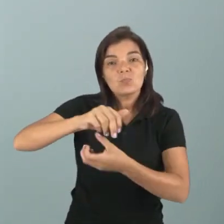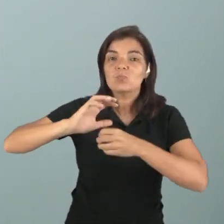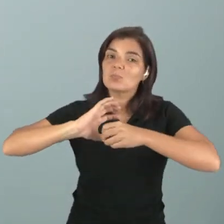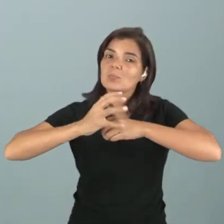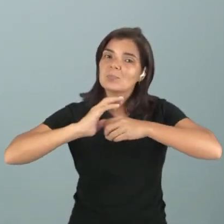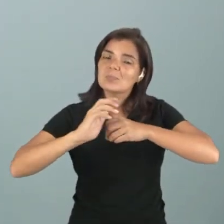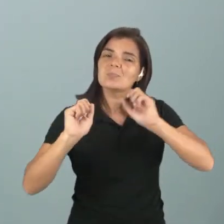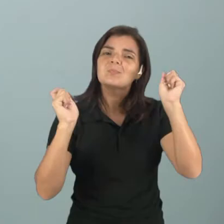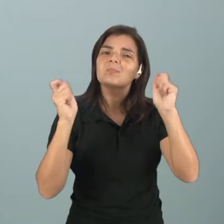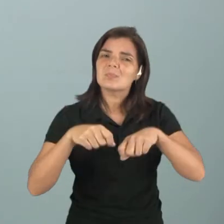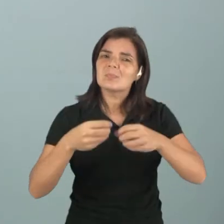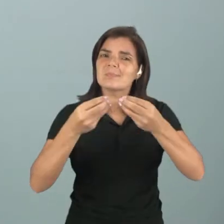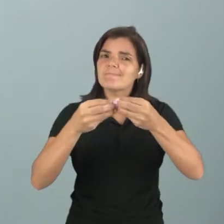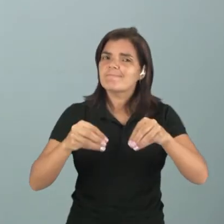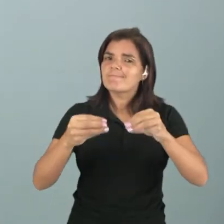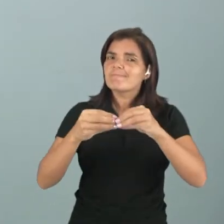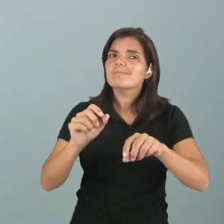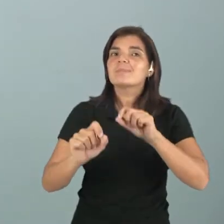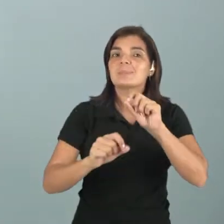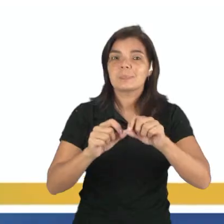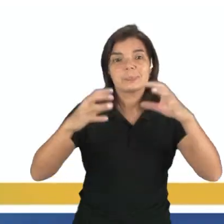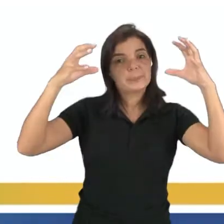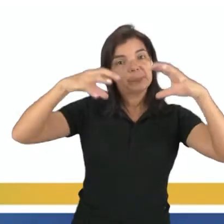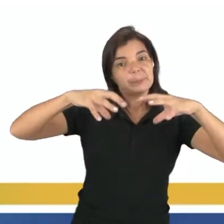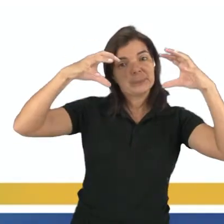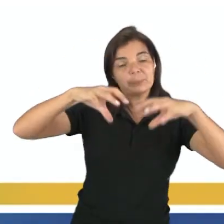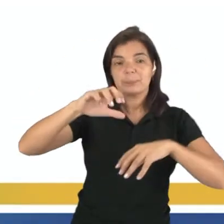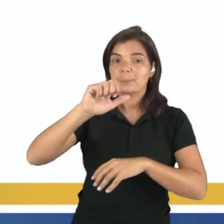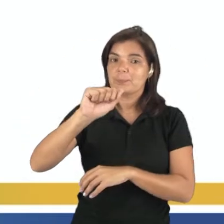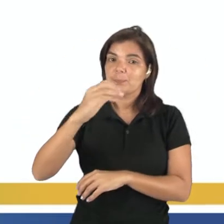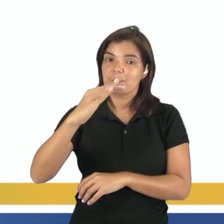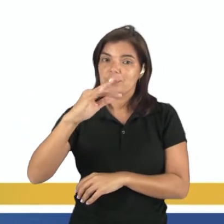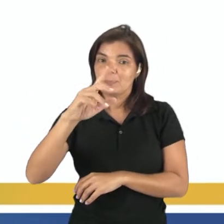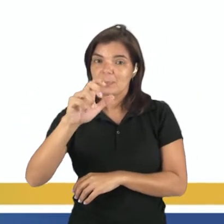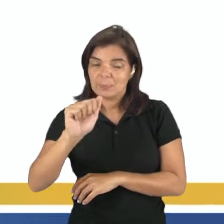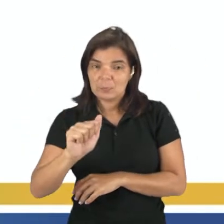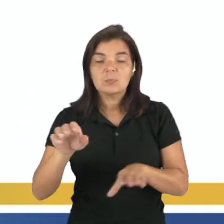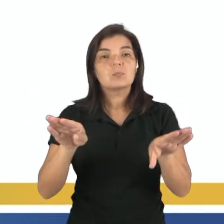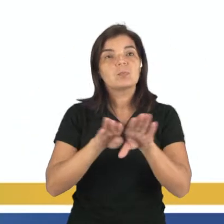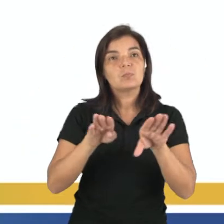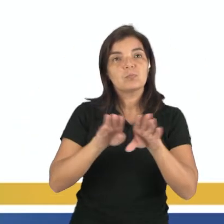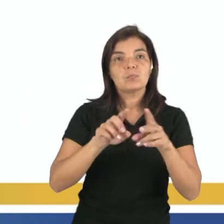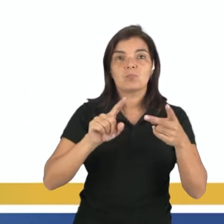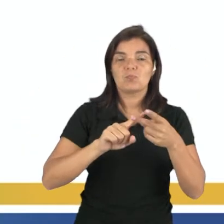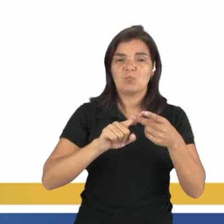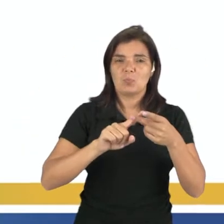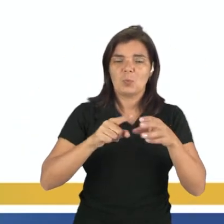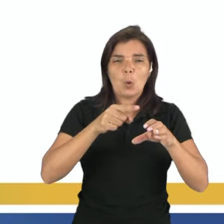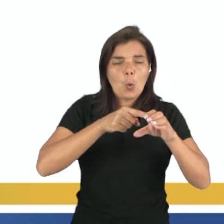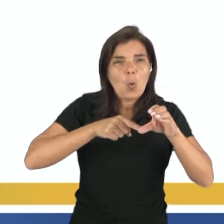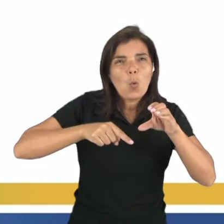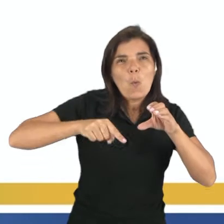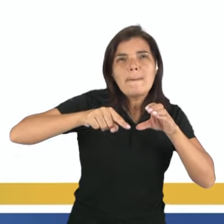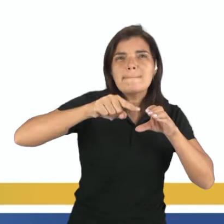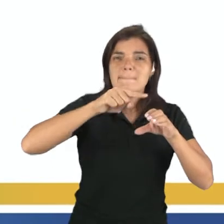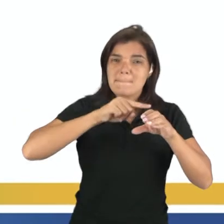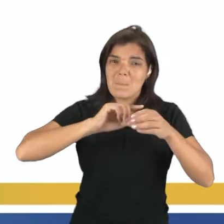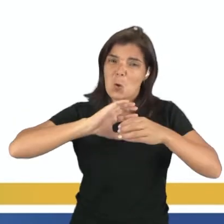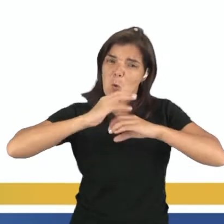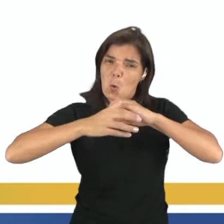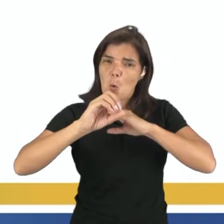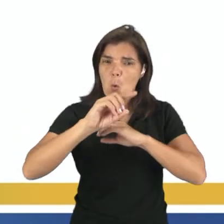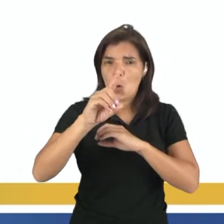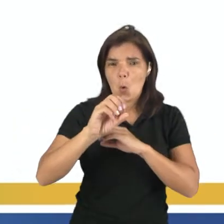causar? Os prejuízos podem ser a chuva ácida, Pode ser também o buraco na camada de ozônio, que pode ser